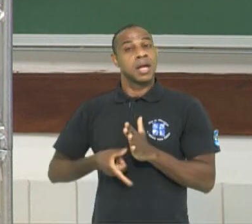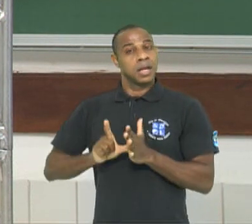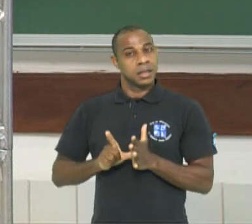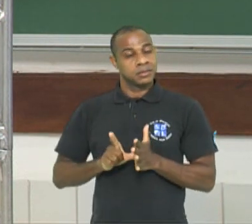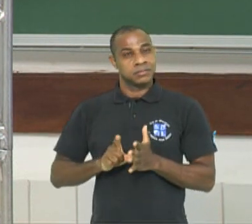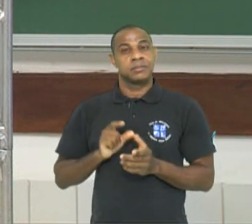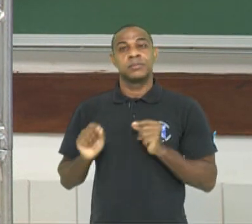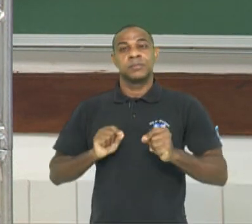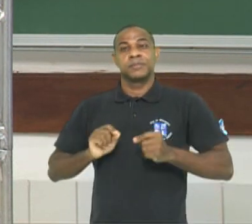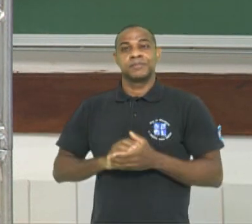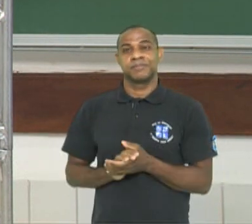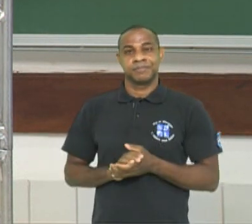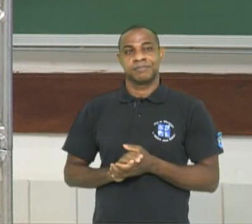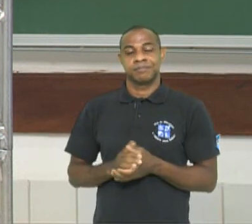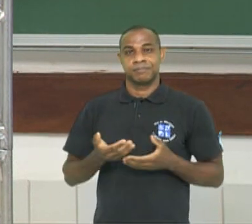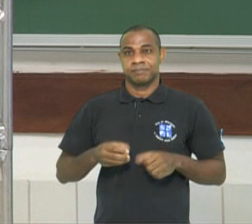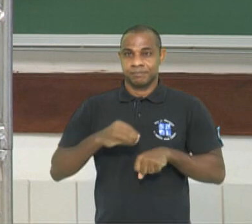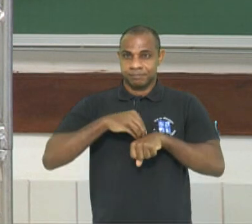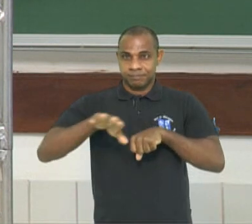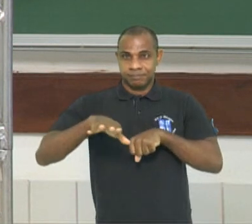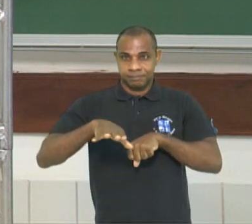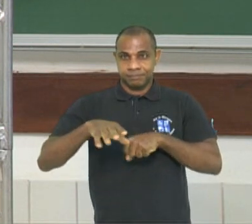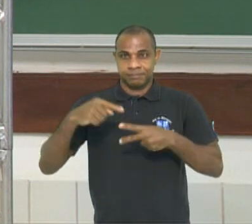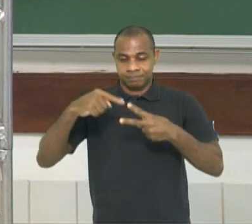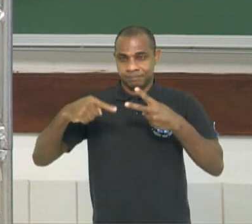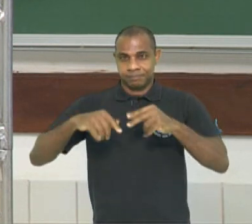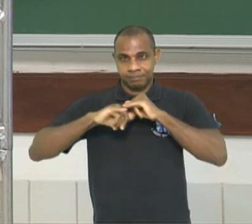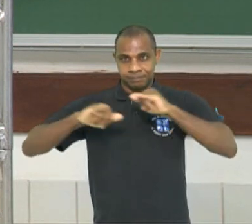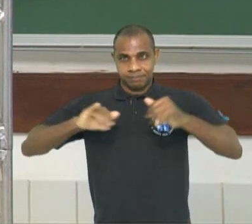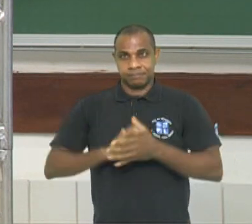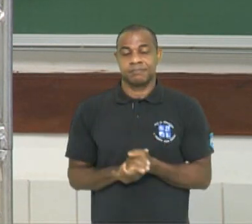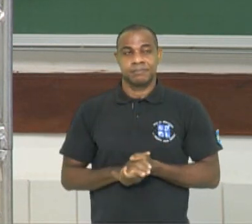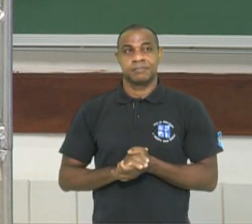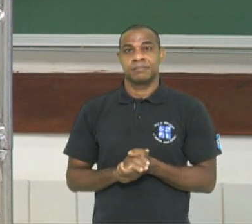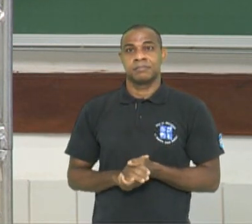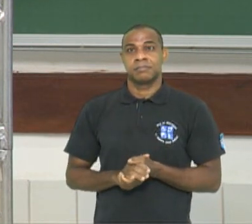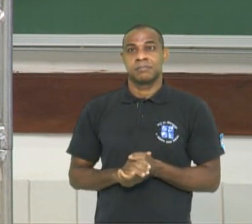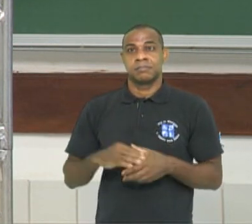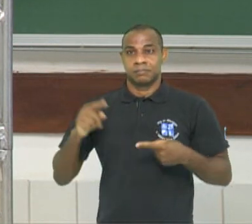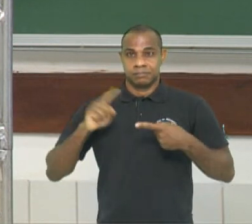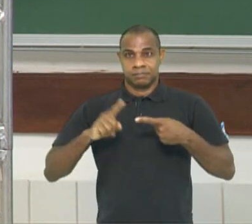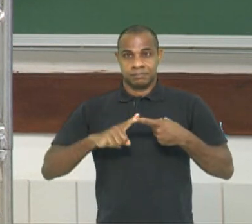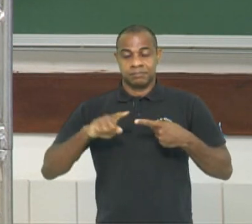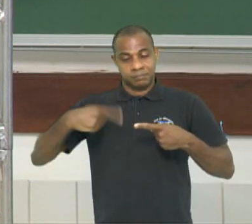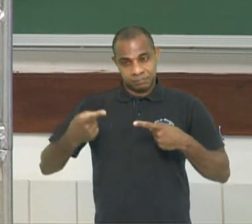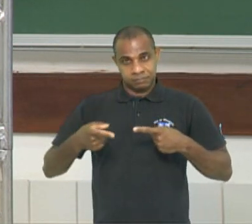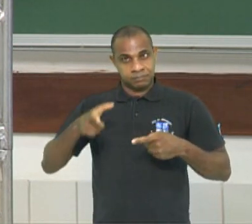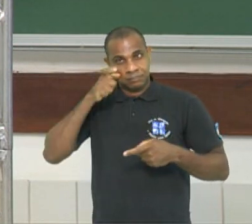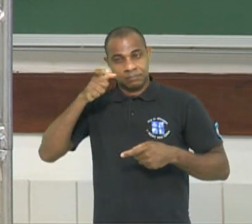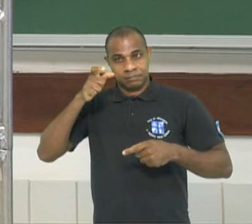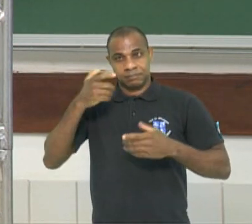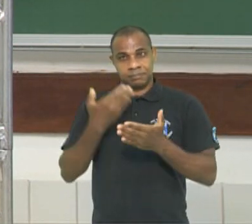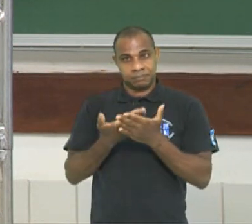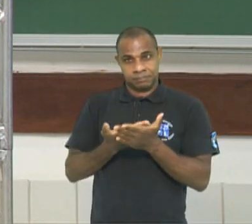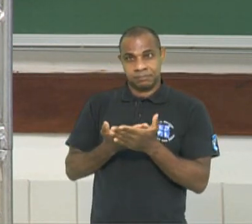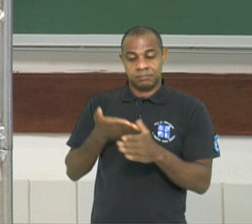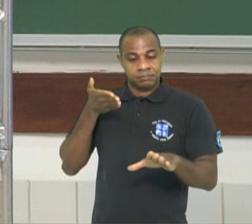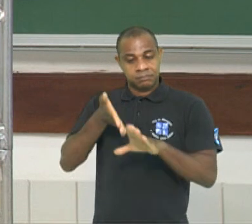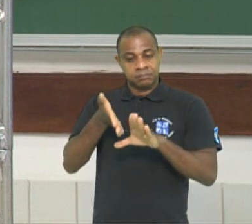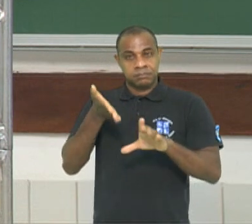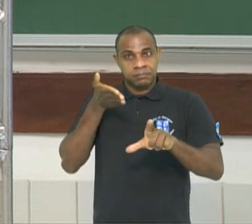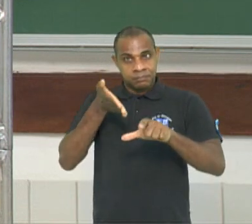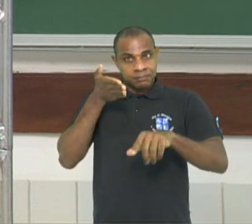começar a aula, eu gostaria de dar para vocês dois recados. O primeiro, depois que você assistir essa aula, acesse no